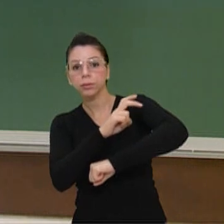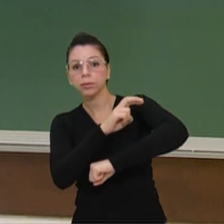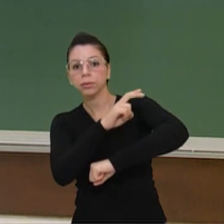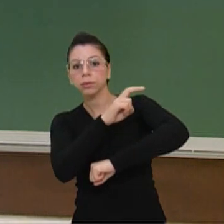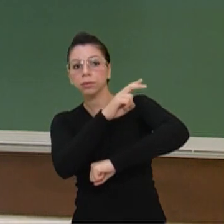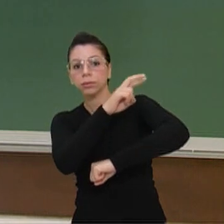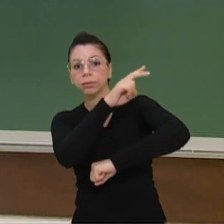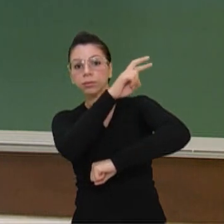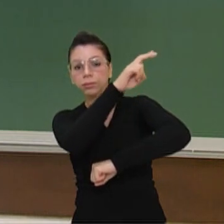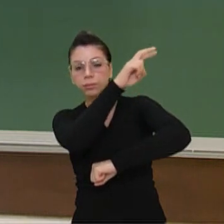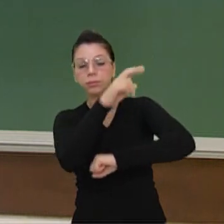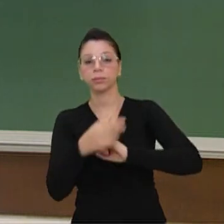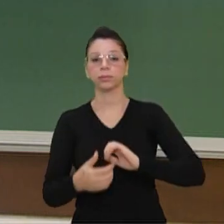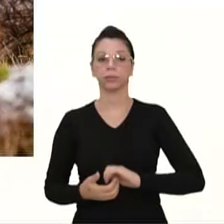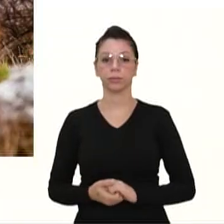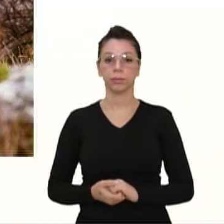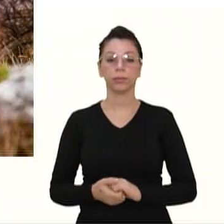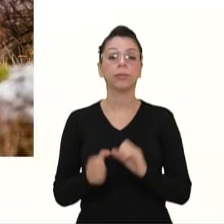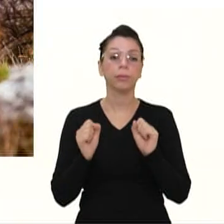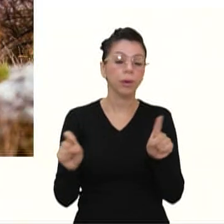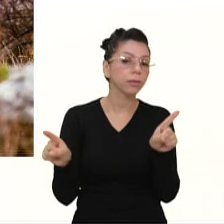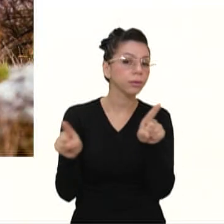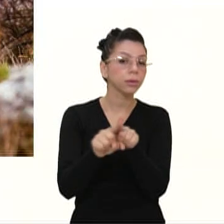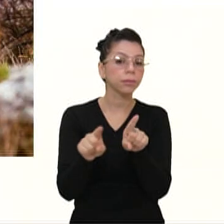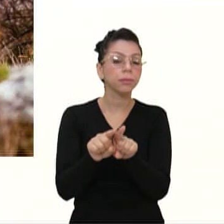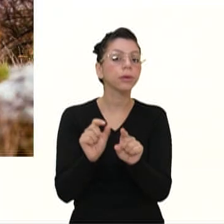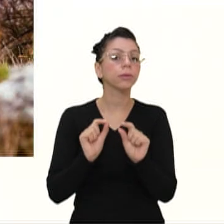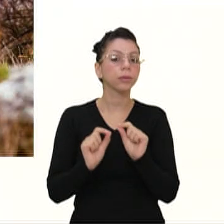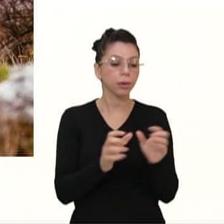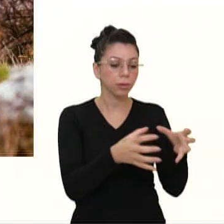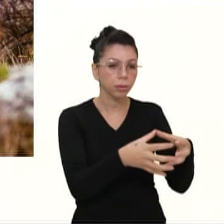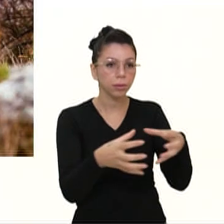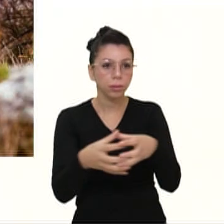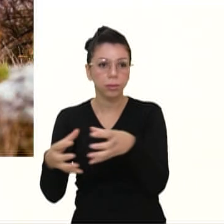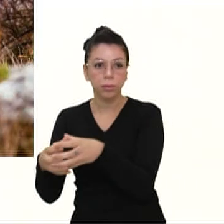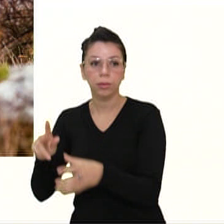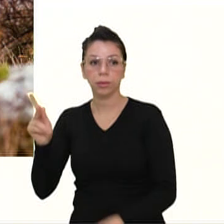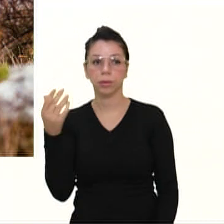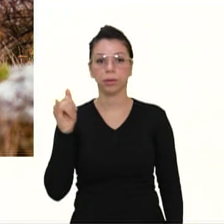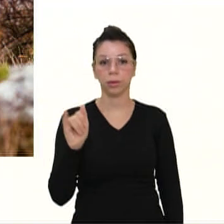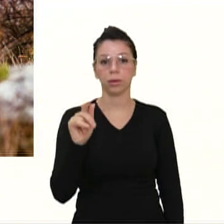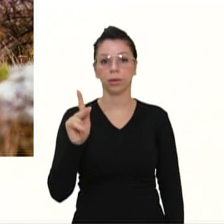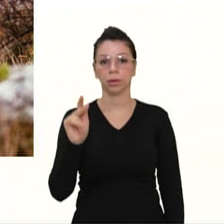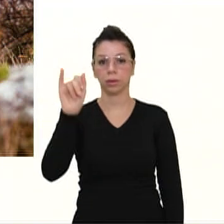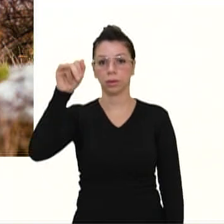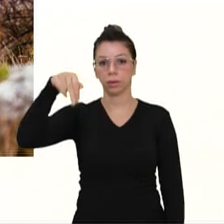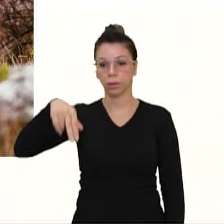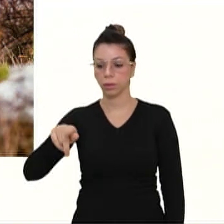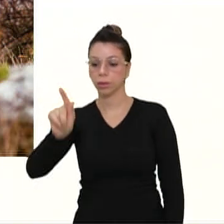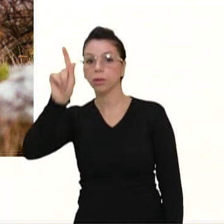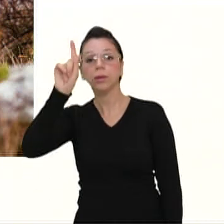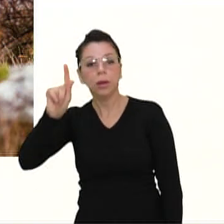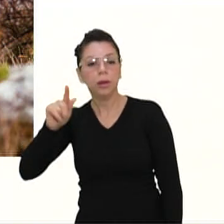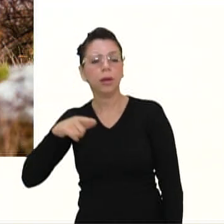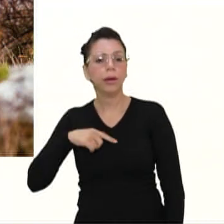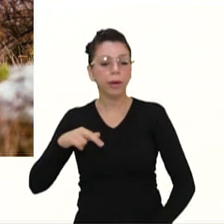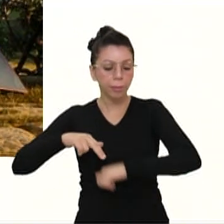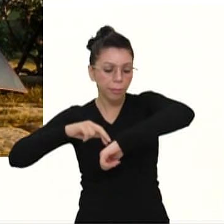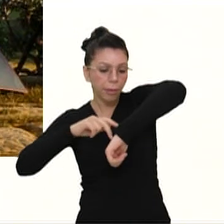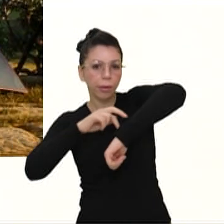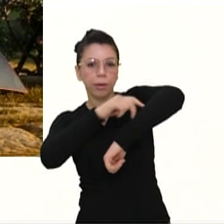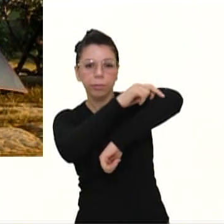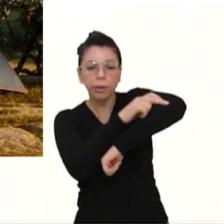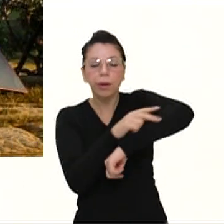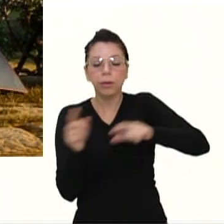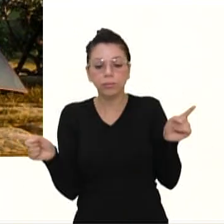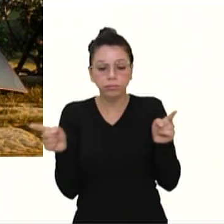escalada. Pode ser classificado o hiking, que é uma caminhada curta, geralmente em um dia